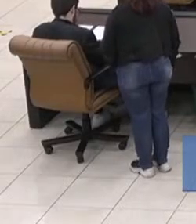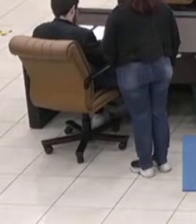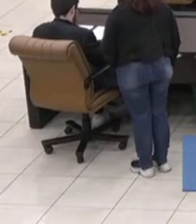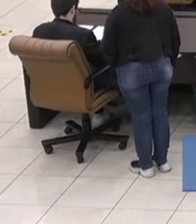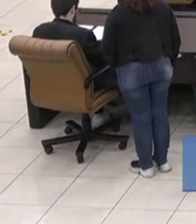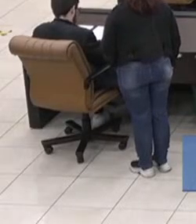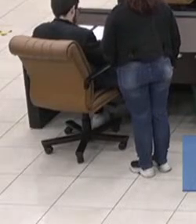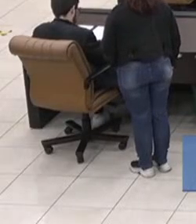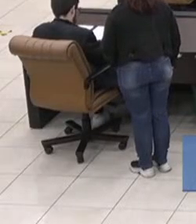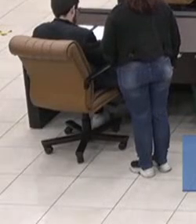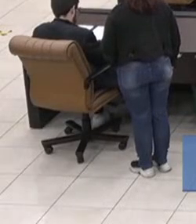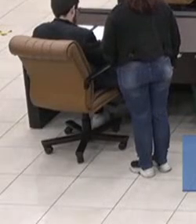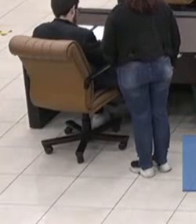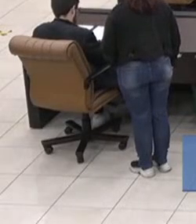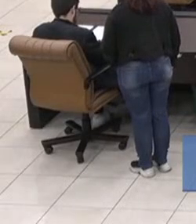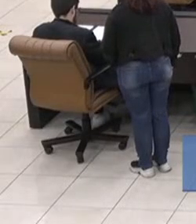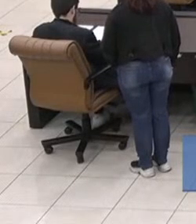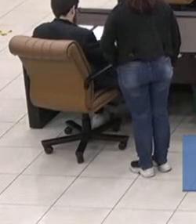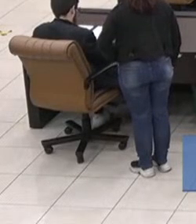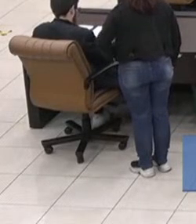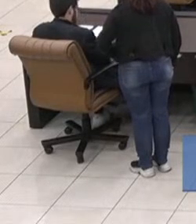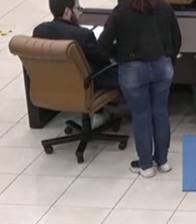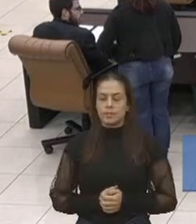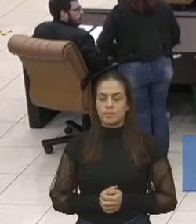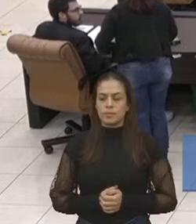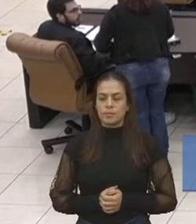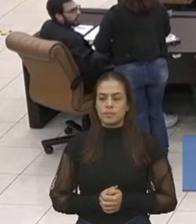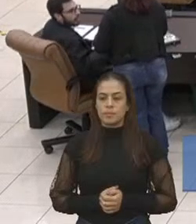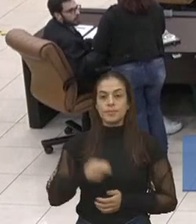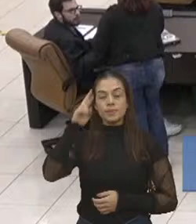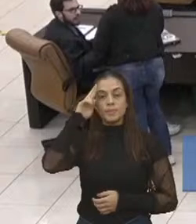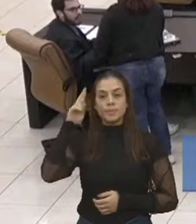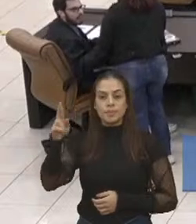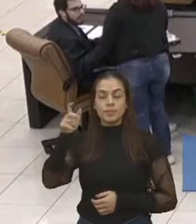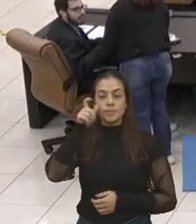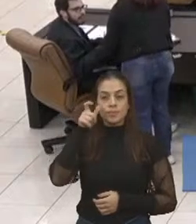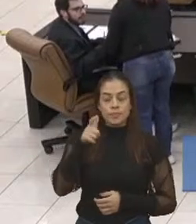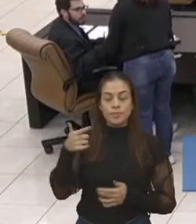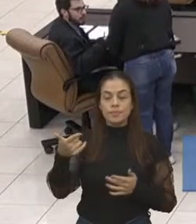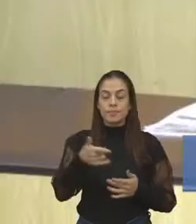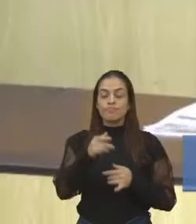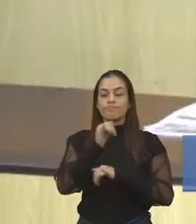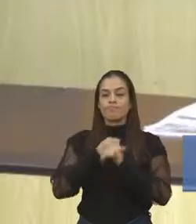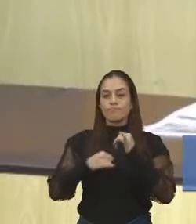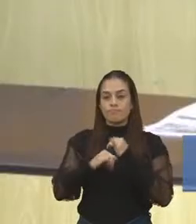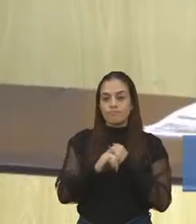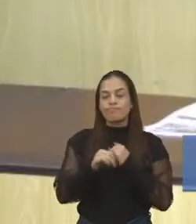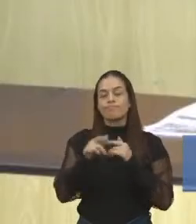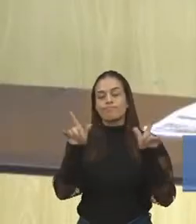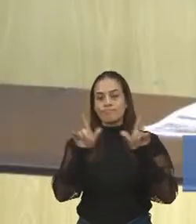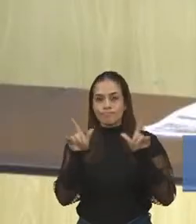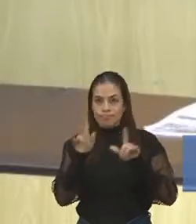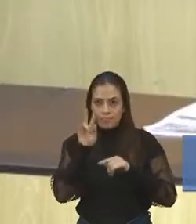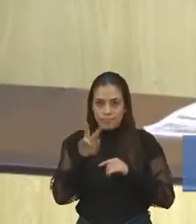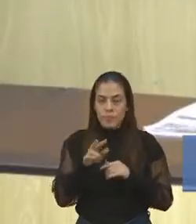senhores telespectadores da TV Câmara, internautas, uma boa noite a todos. Às